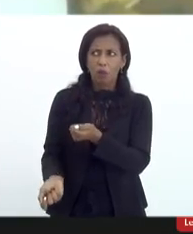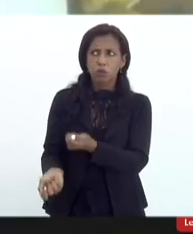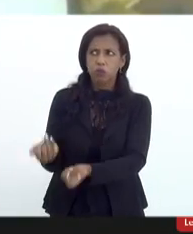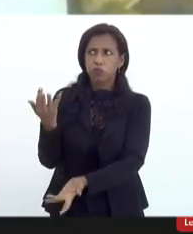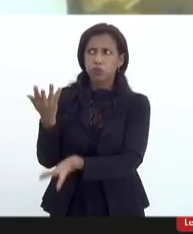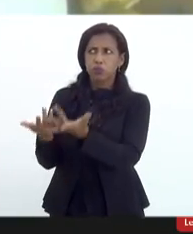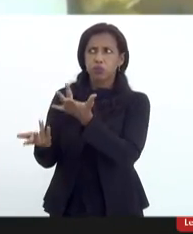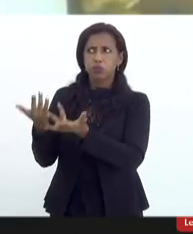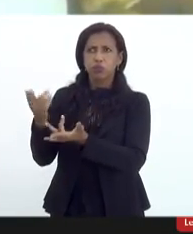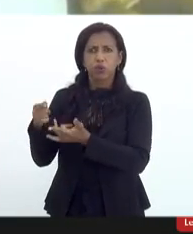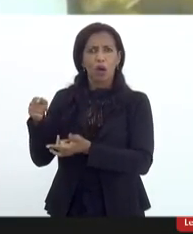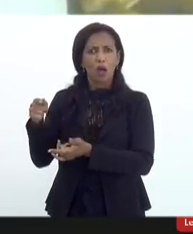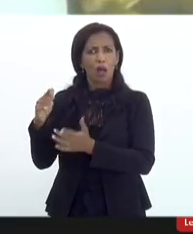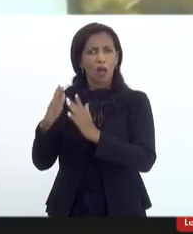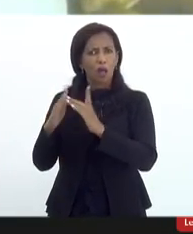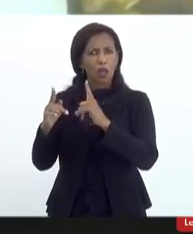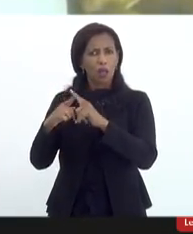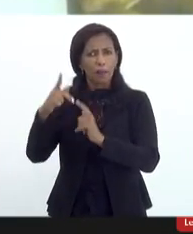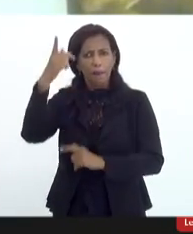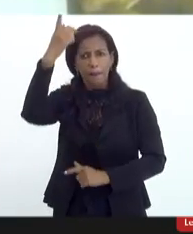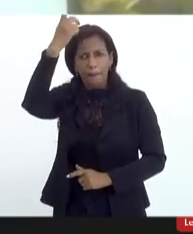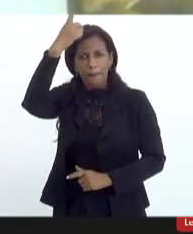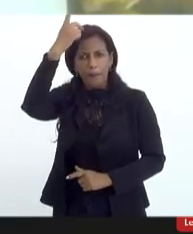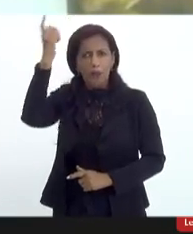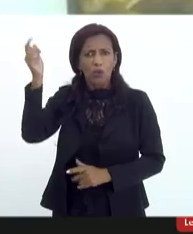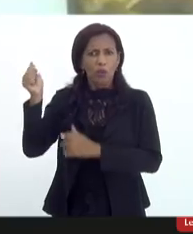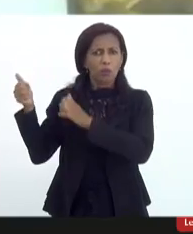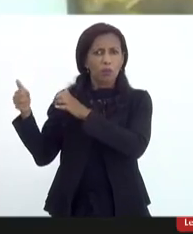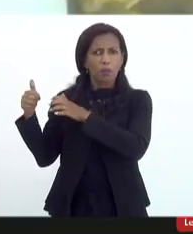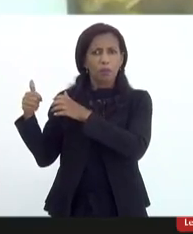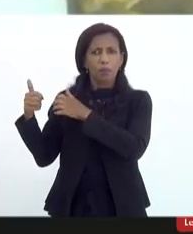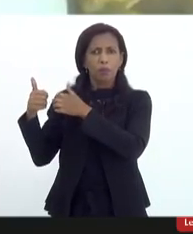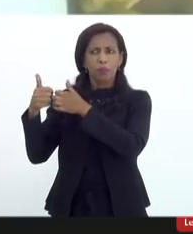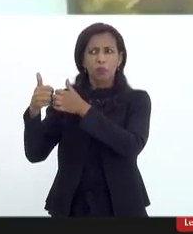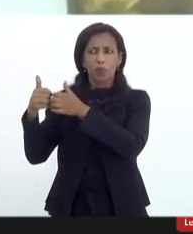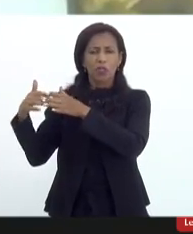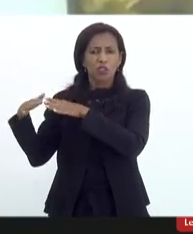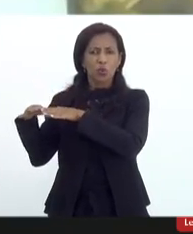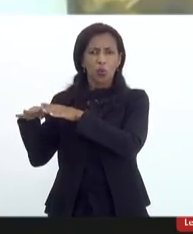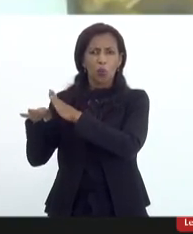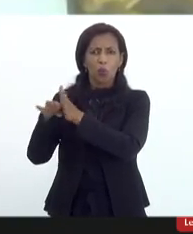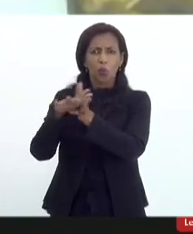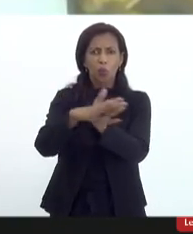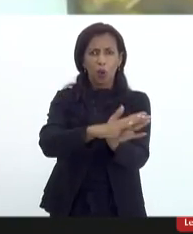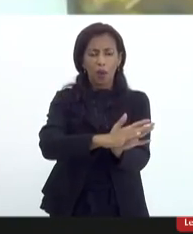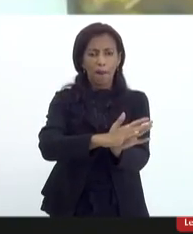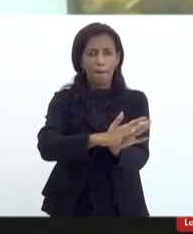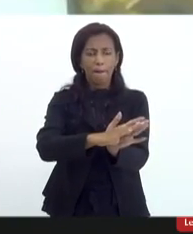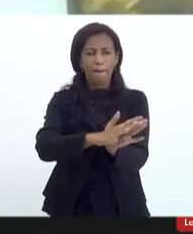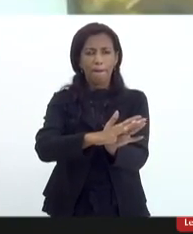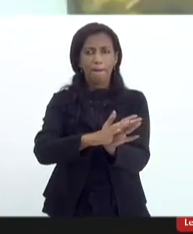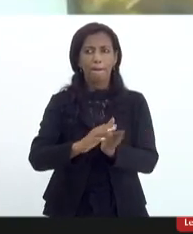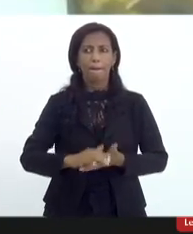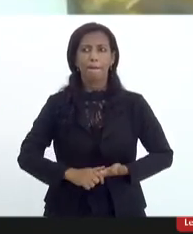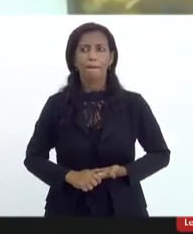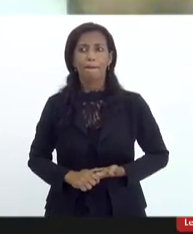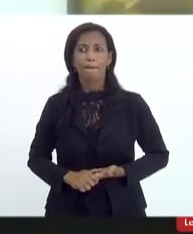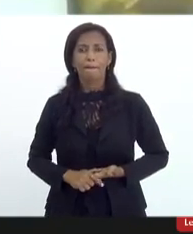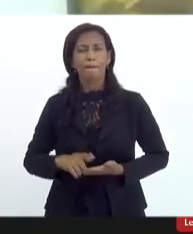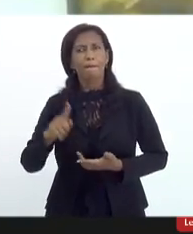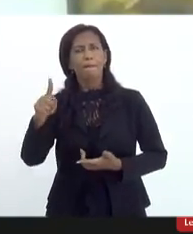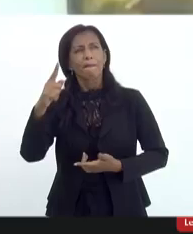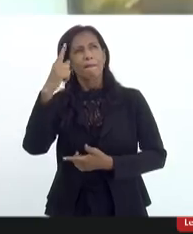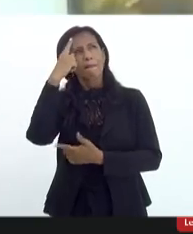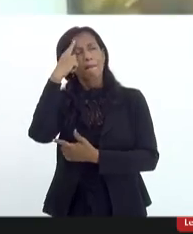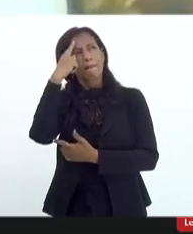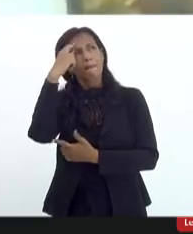de uma igreja neopentecostal, para a eleição de um conselheiro tutelar. Ali me acendeu uma